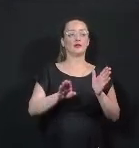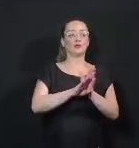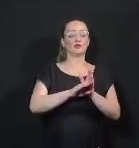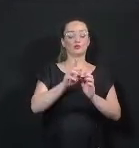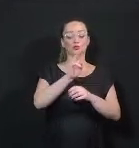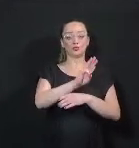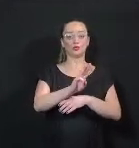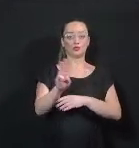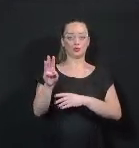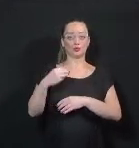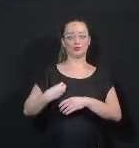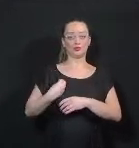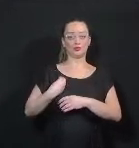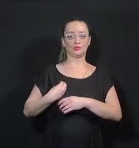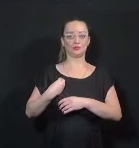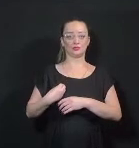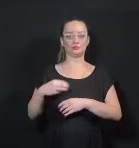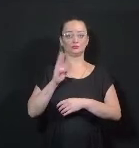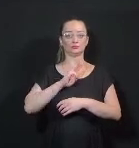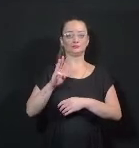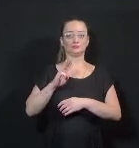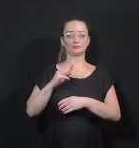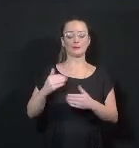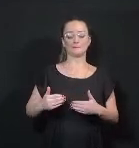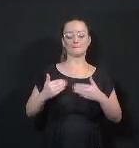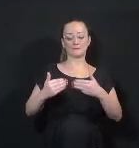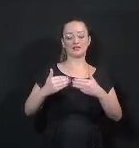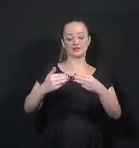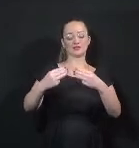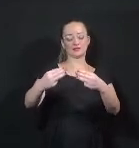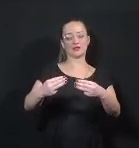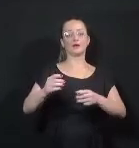site do Ministério do Planejamento.